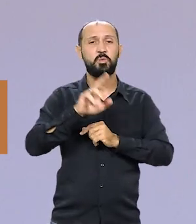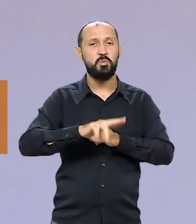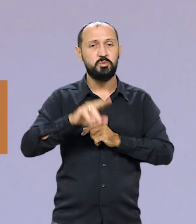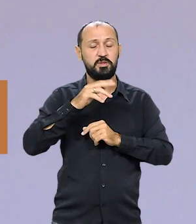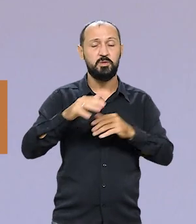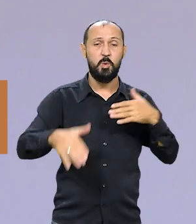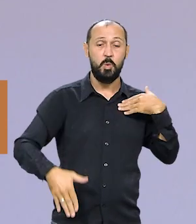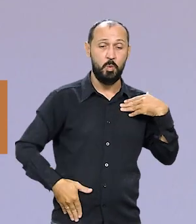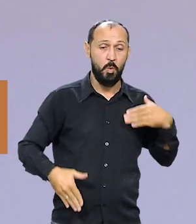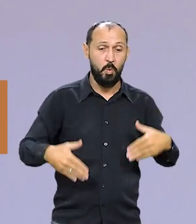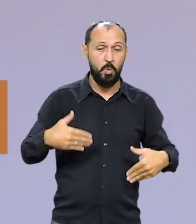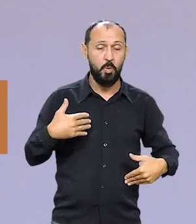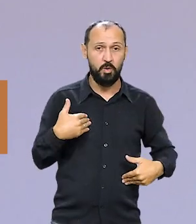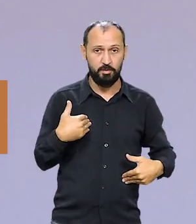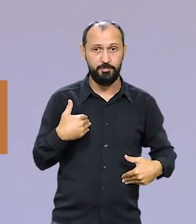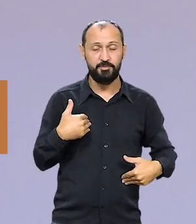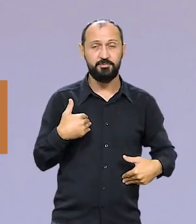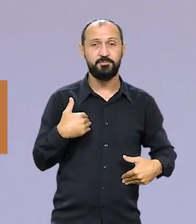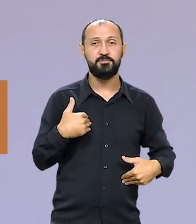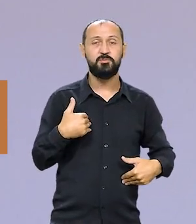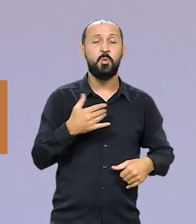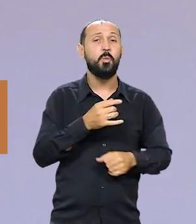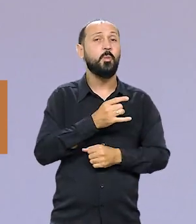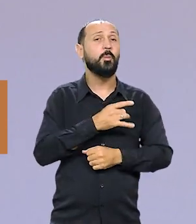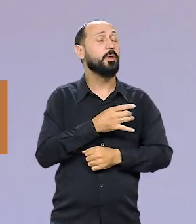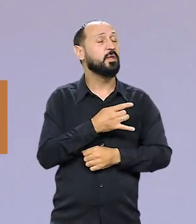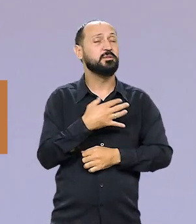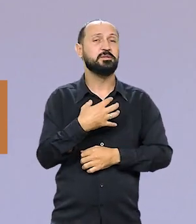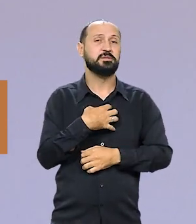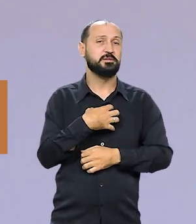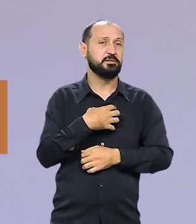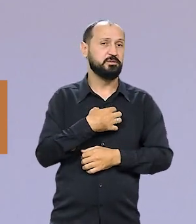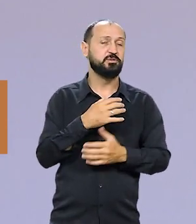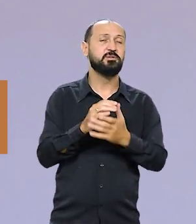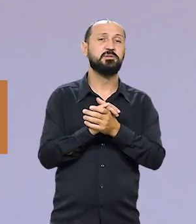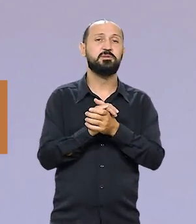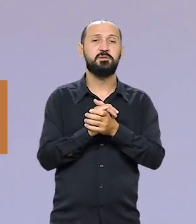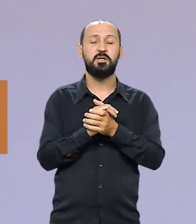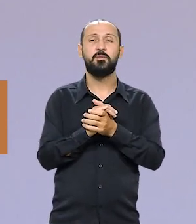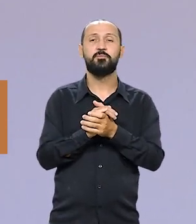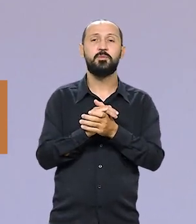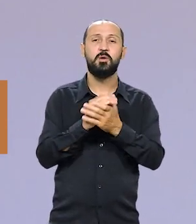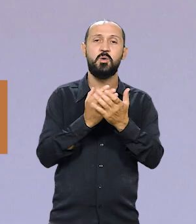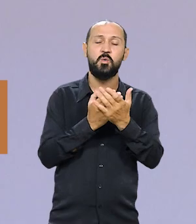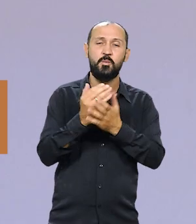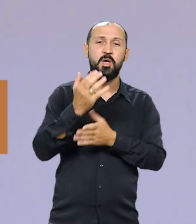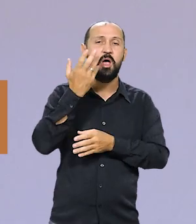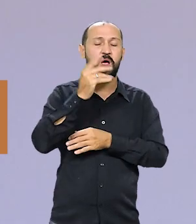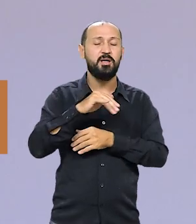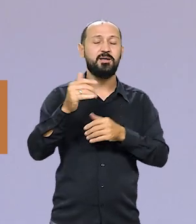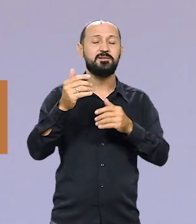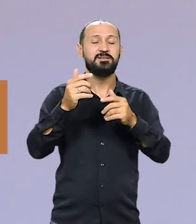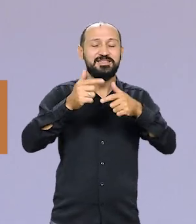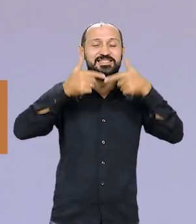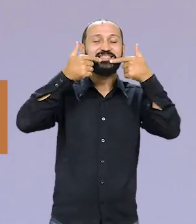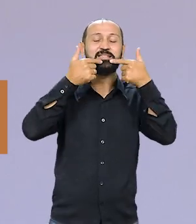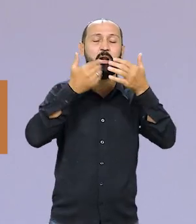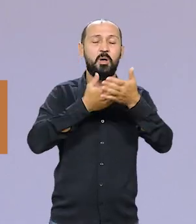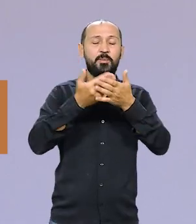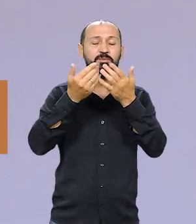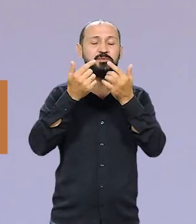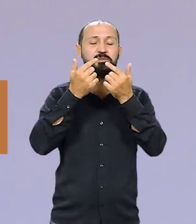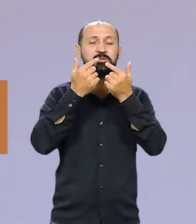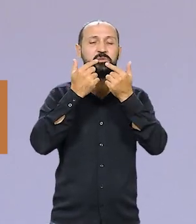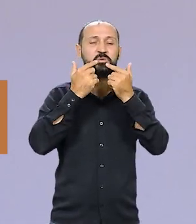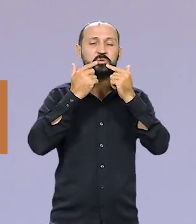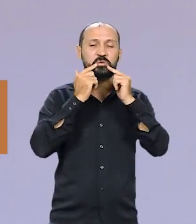vezes fisicamente o medo que ela está sentindo. Então, ela começa, por exemplo, é uma criança alegre, começa a